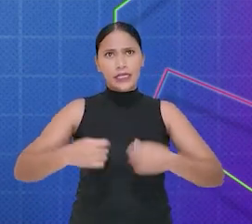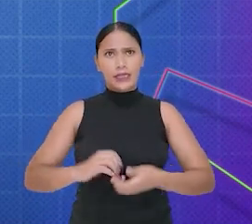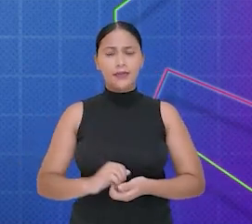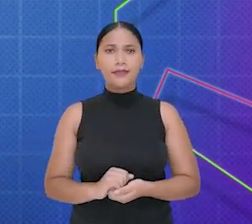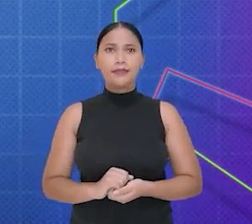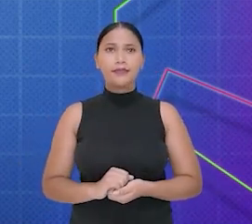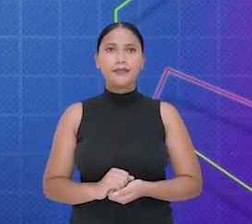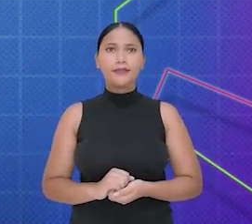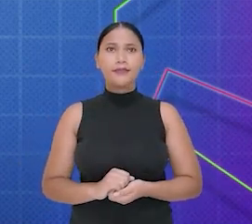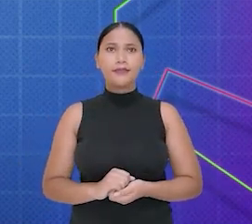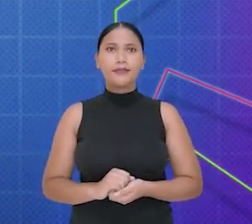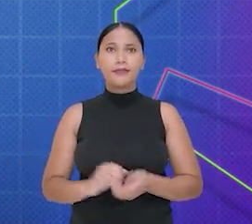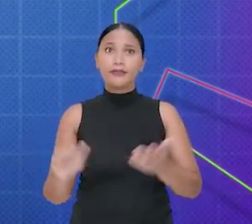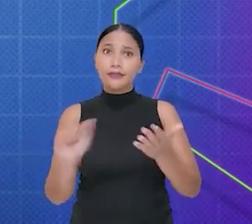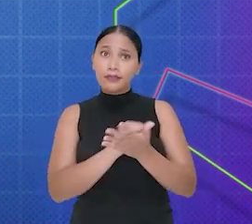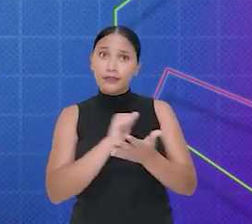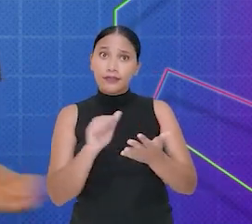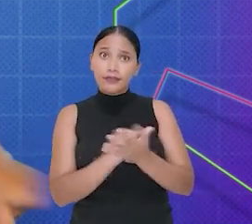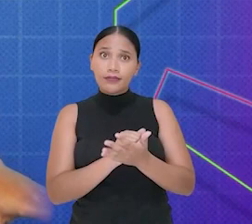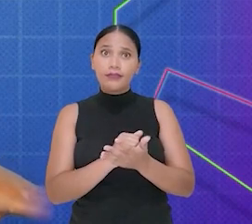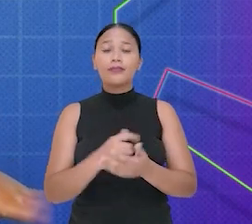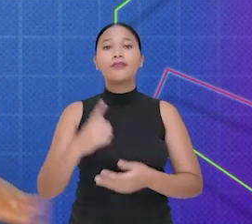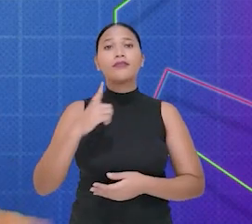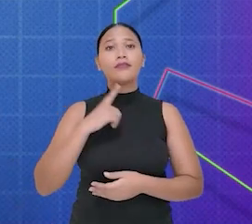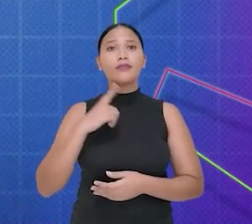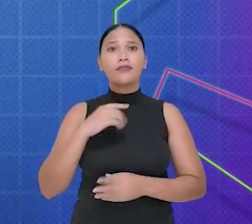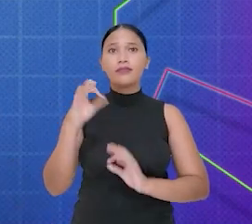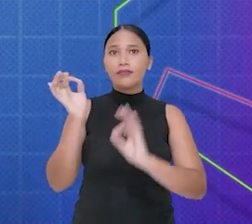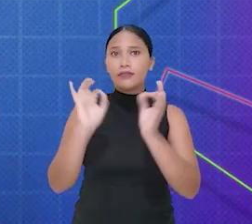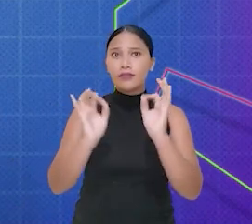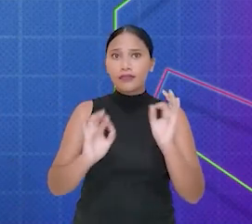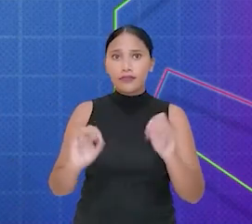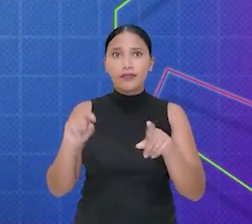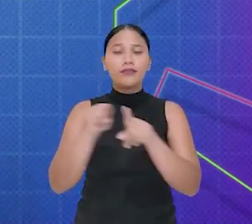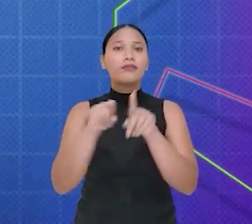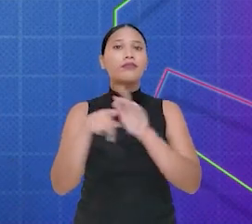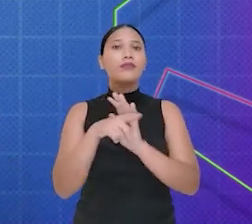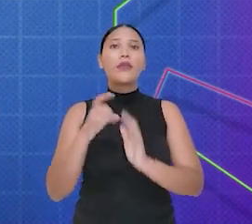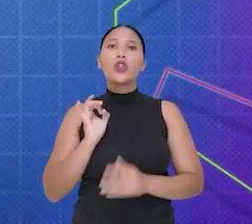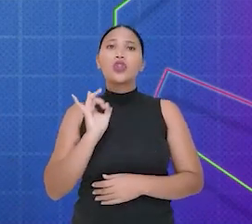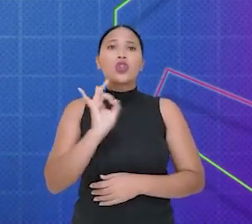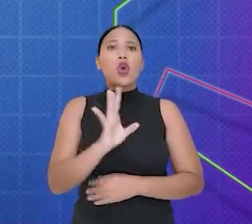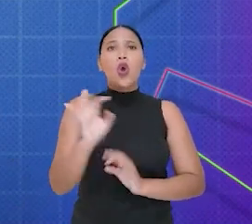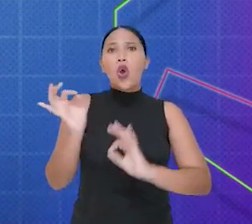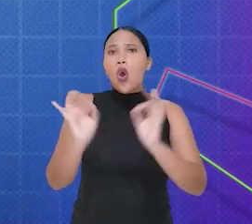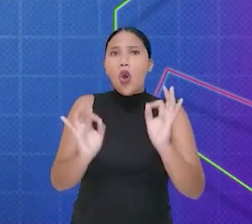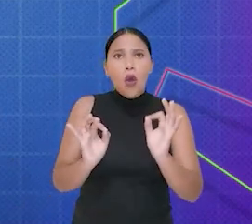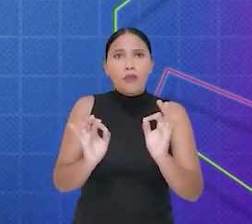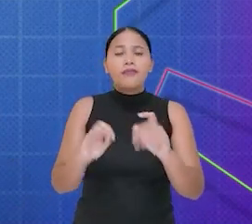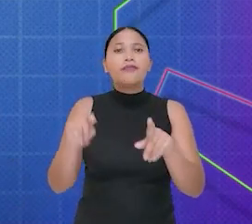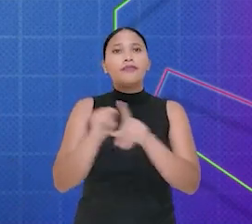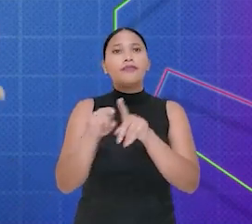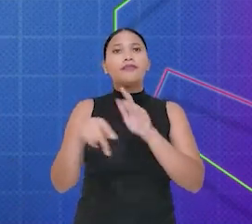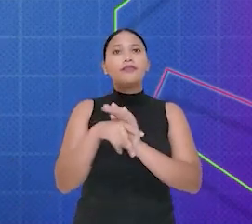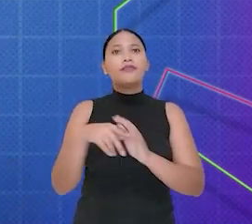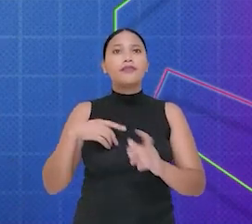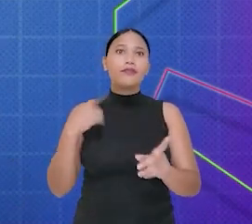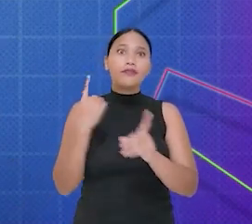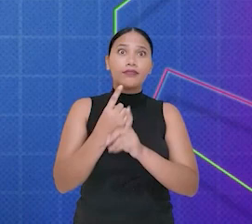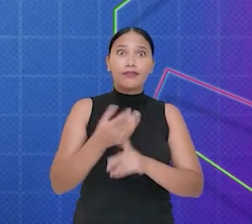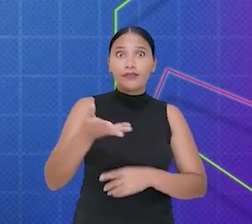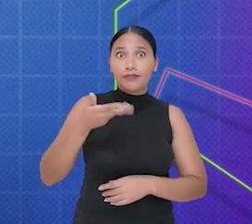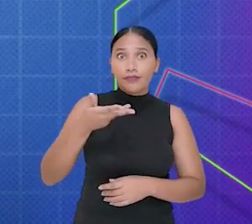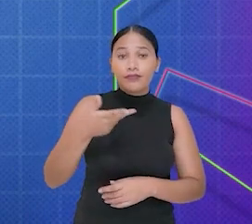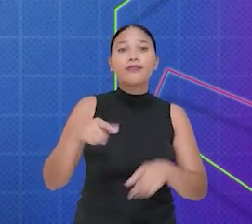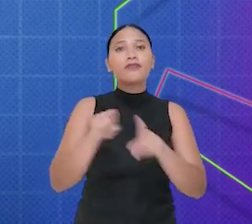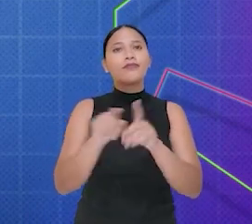os arquivos de que precisa. Exclusão de arquivos. Gerenciar arquivos e pastas envolve não apenas organizá-los e encontrá-los